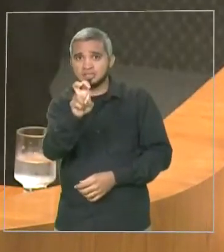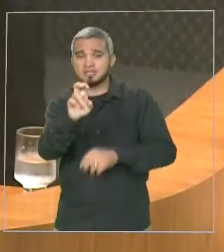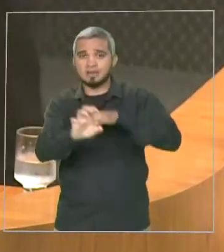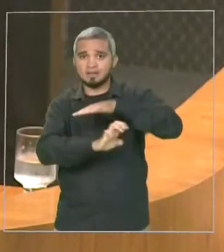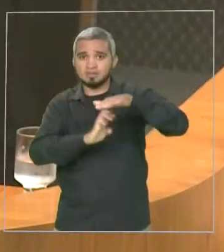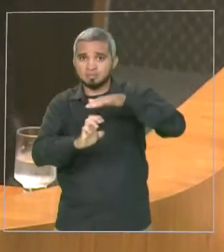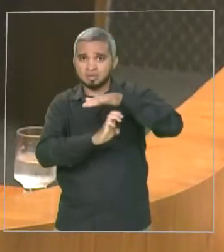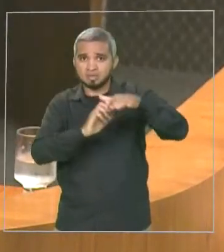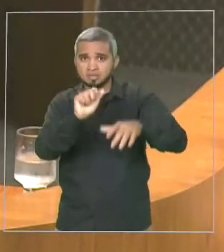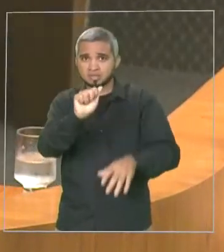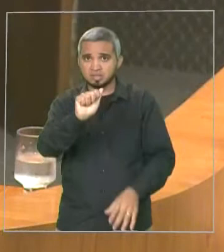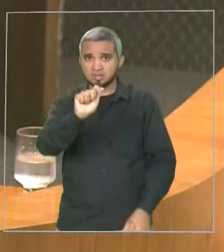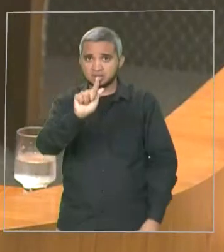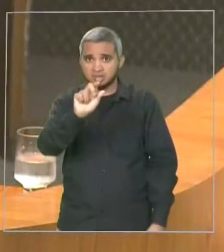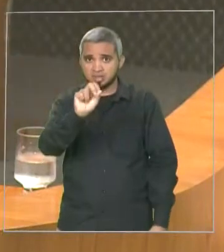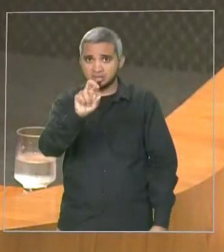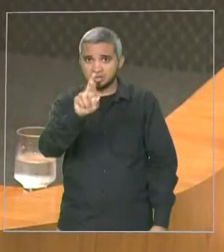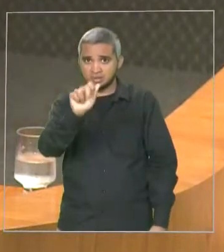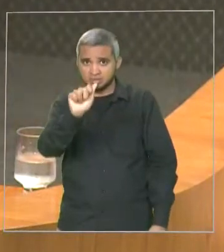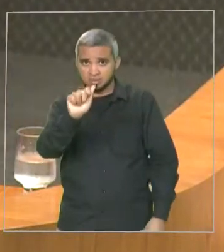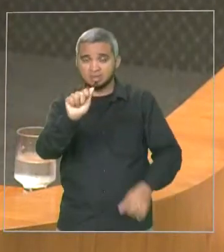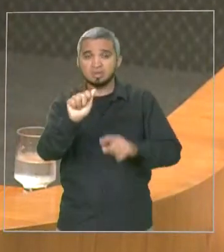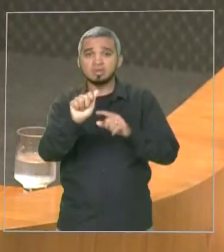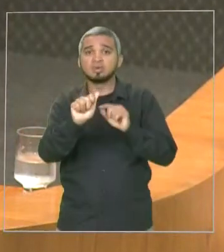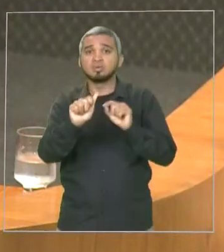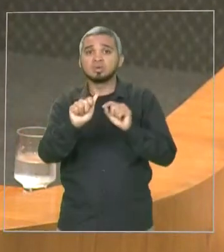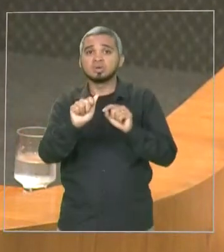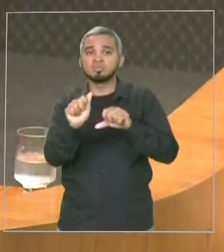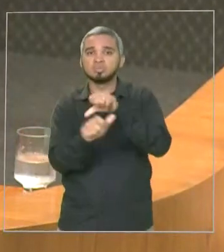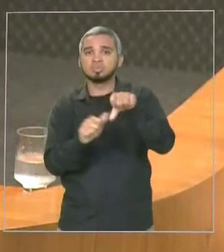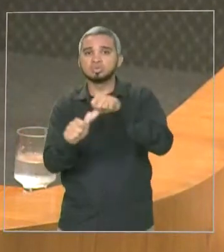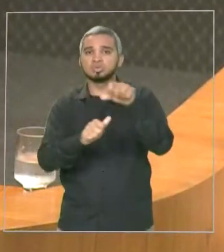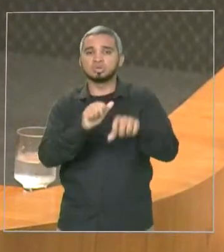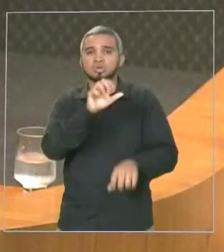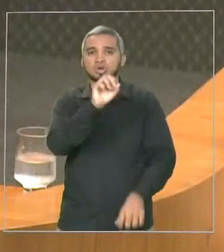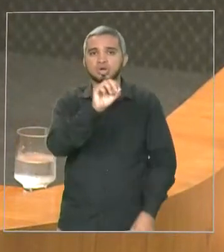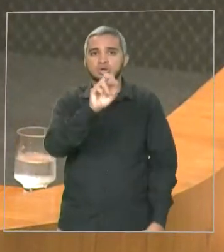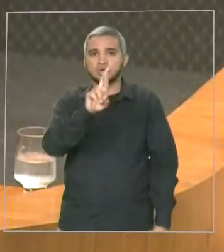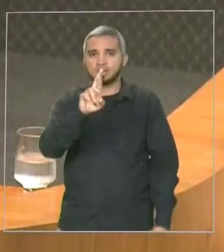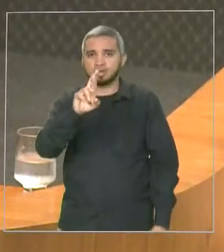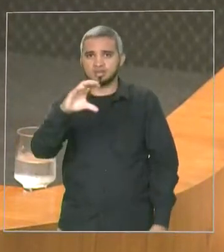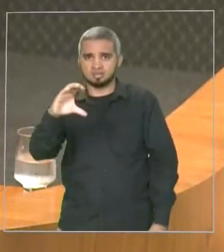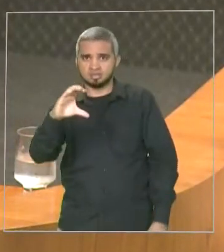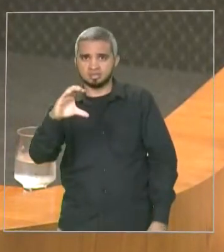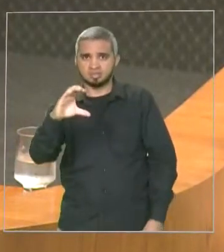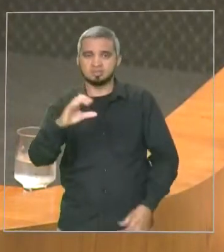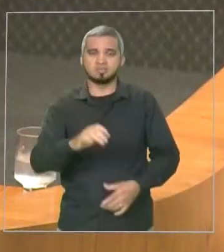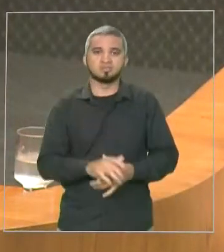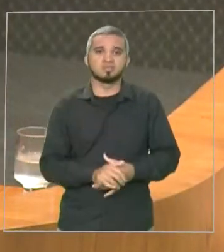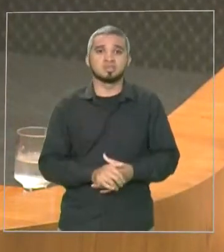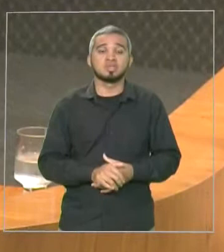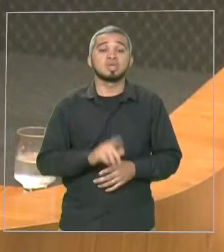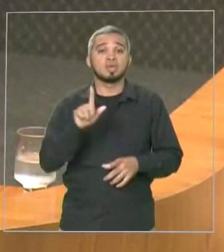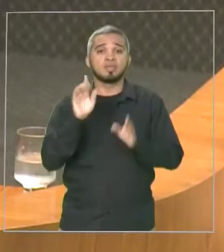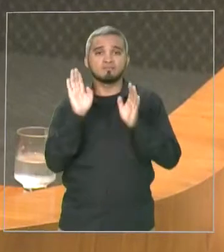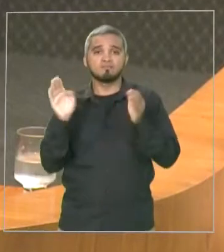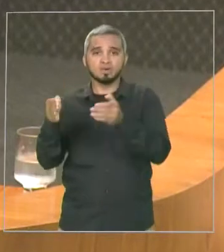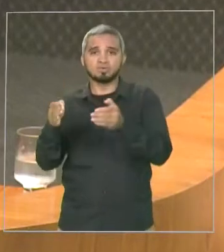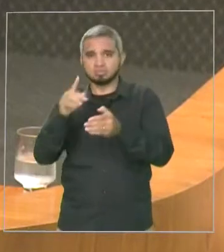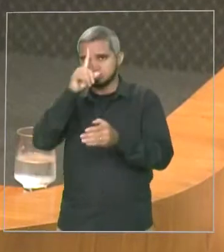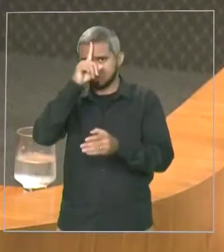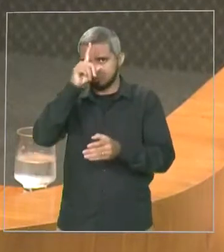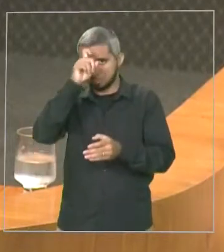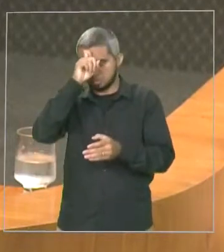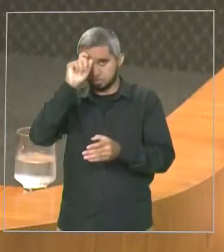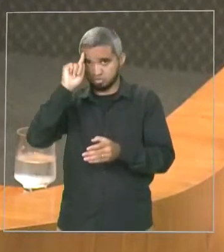ser denominada ORC, Gestão e Serviços Médicos Hospitalares Limitados. A cláusula 3ª